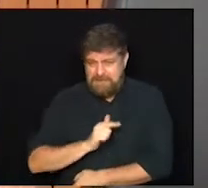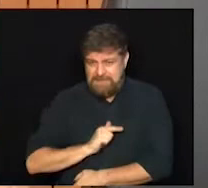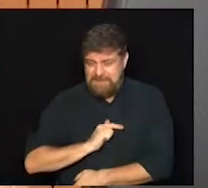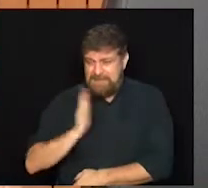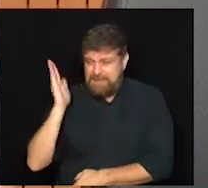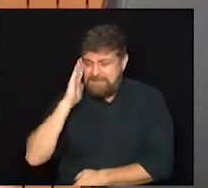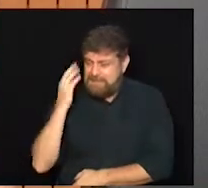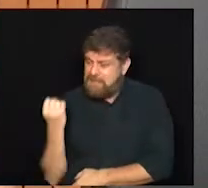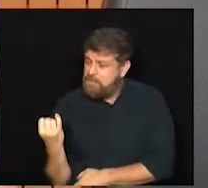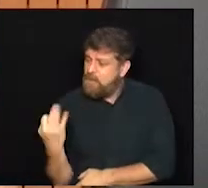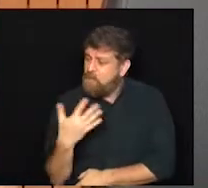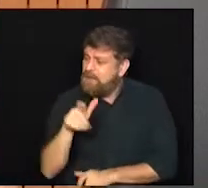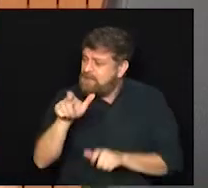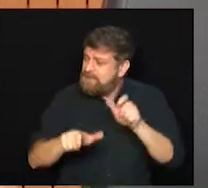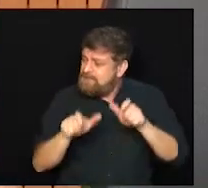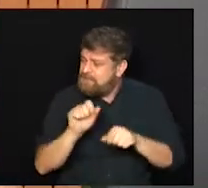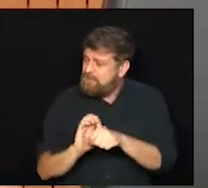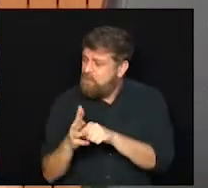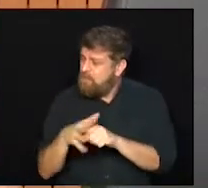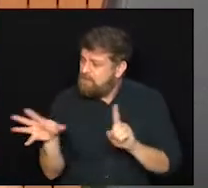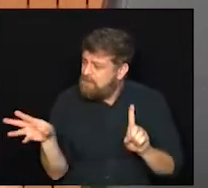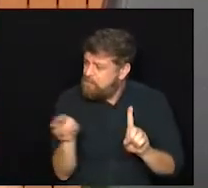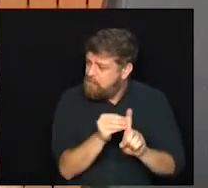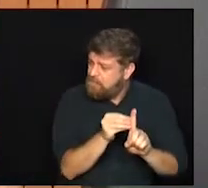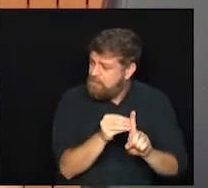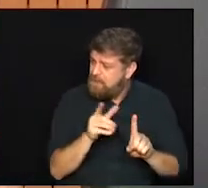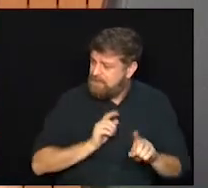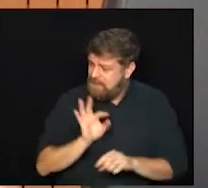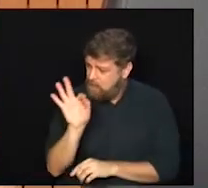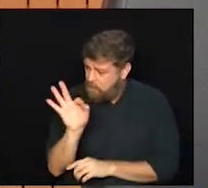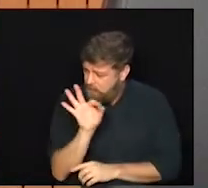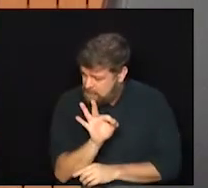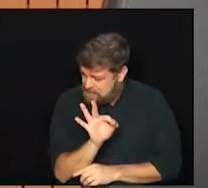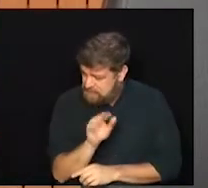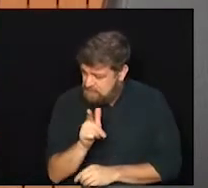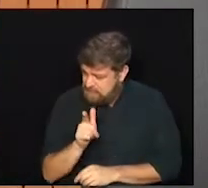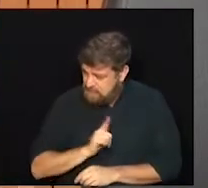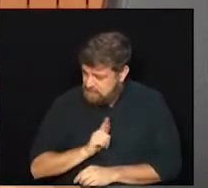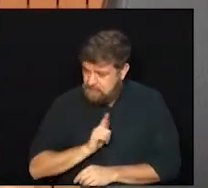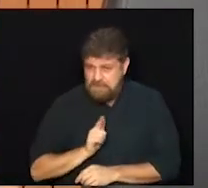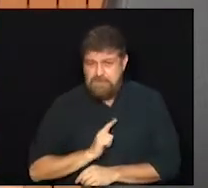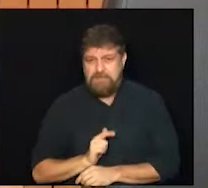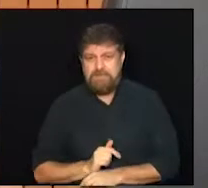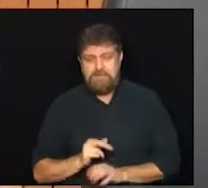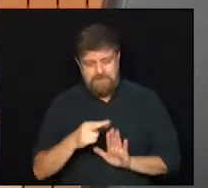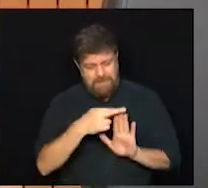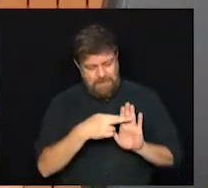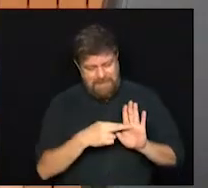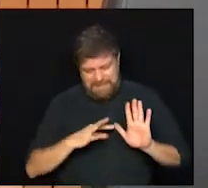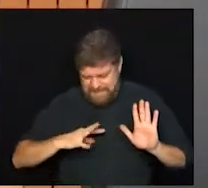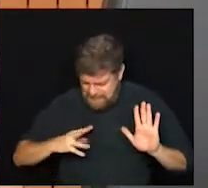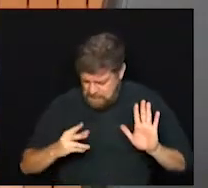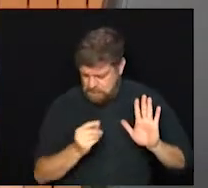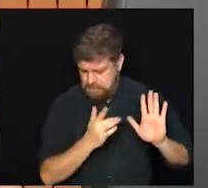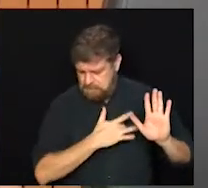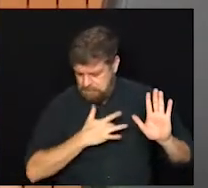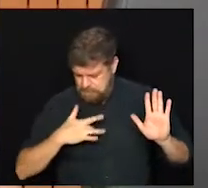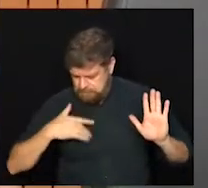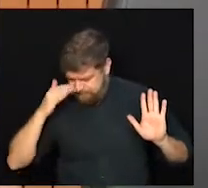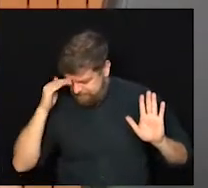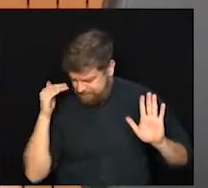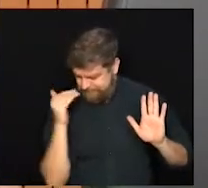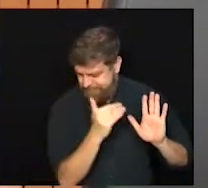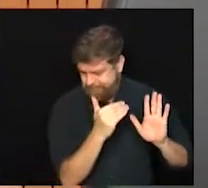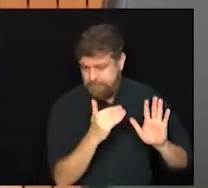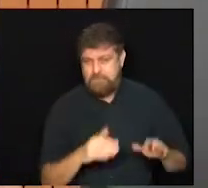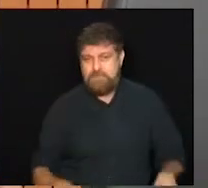né? Se eles teve um percentual significativo, mesmo com todas as medidas de